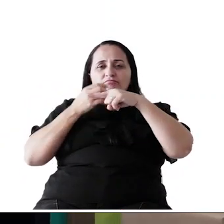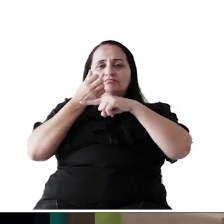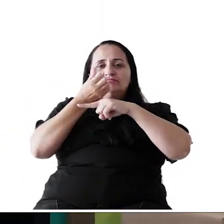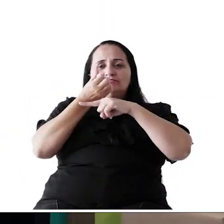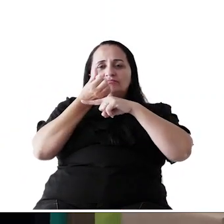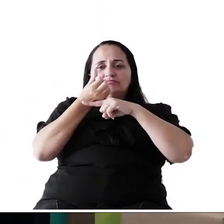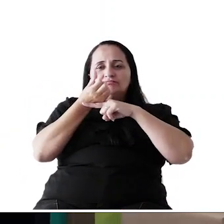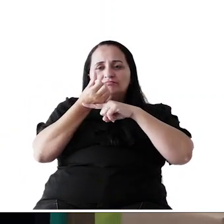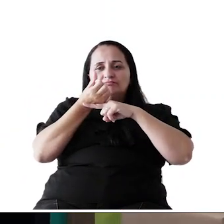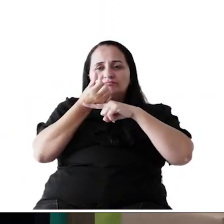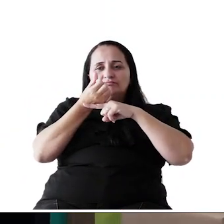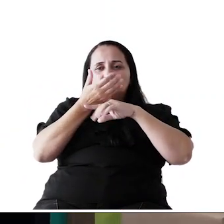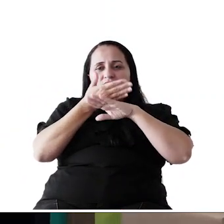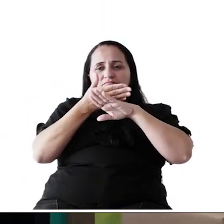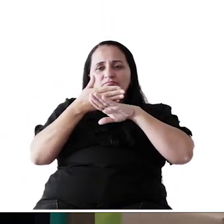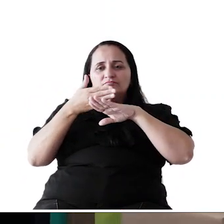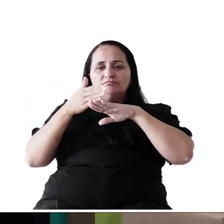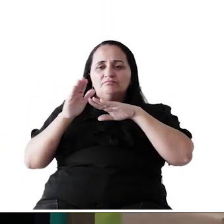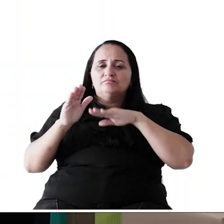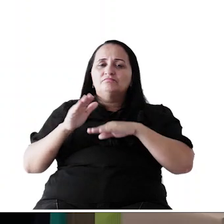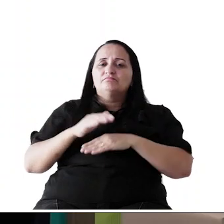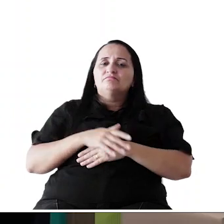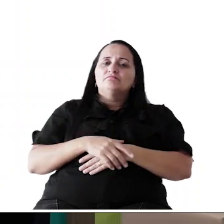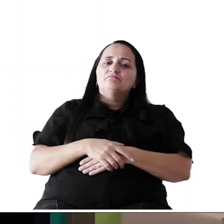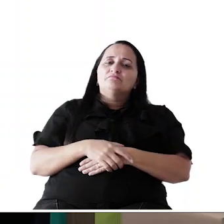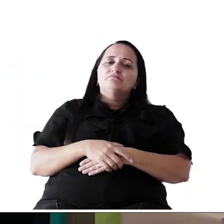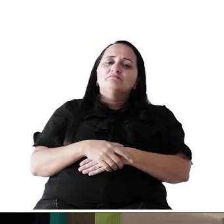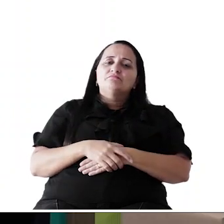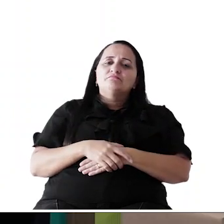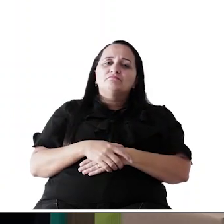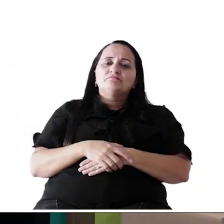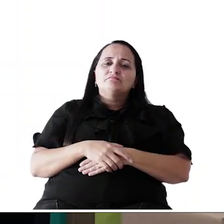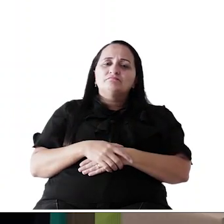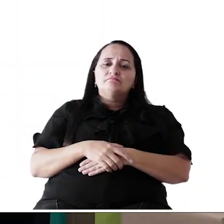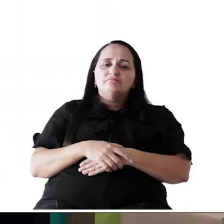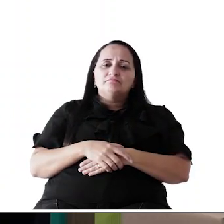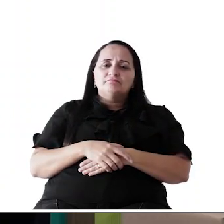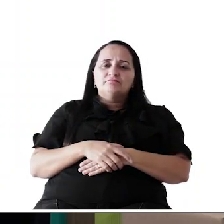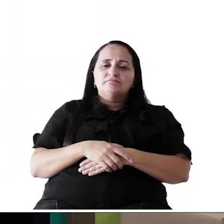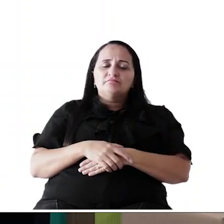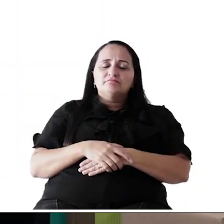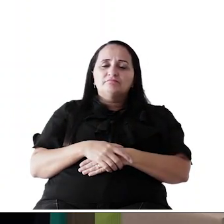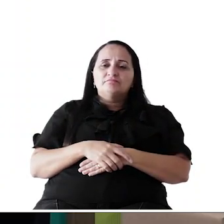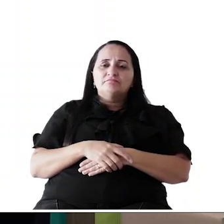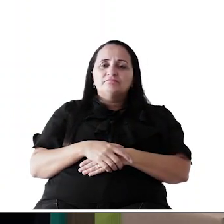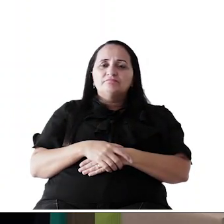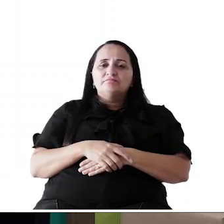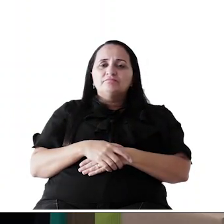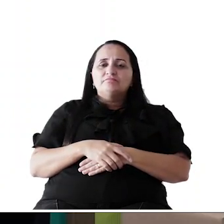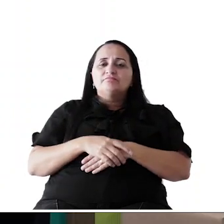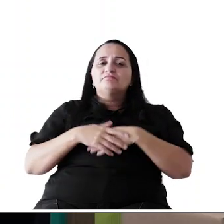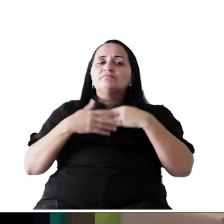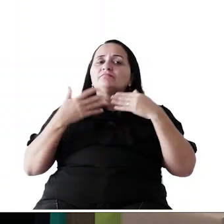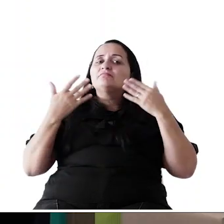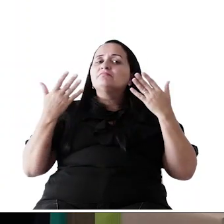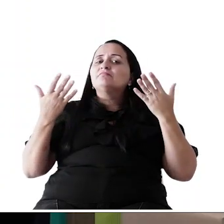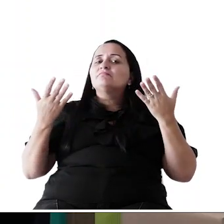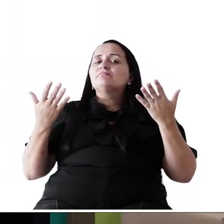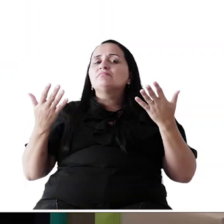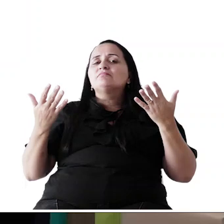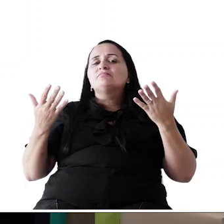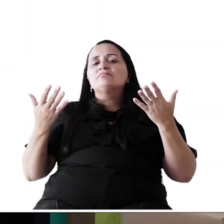6 são brancas. 6 bolas brancas. Então, qual